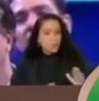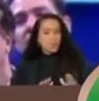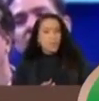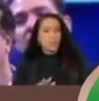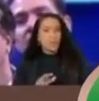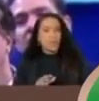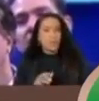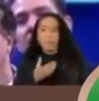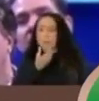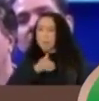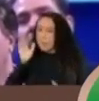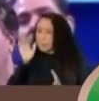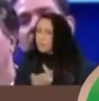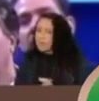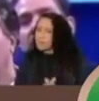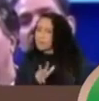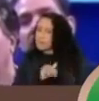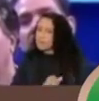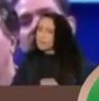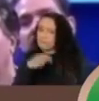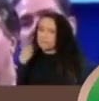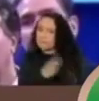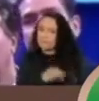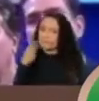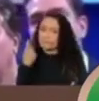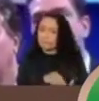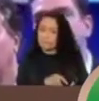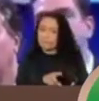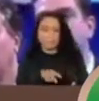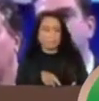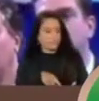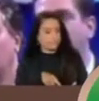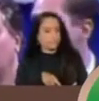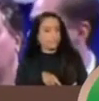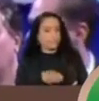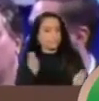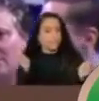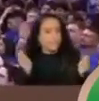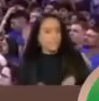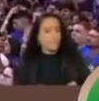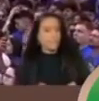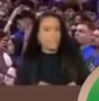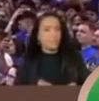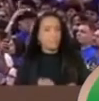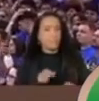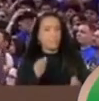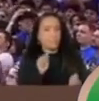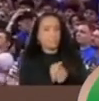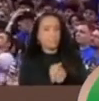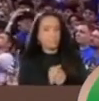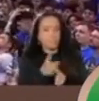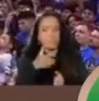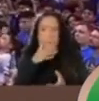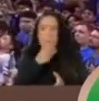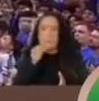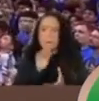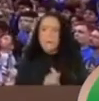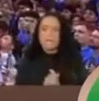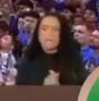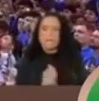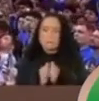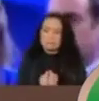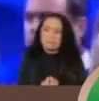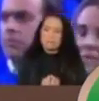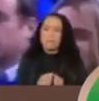o marido vai agredi-la. E ela, sabe, vai ficar com esse marido agredido porque precisa